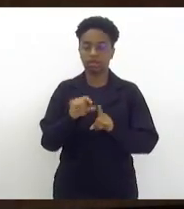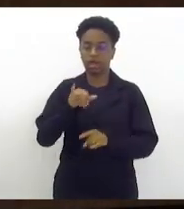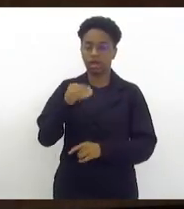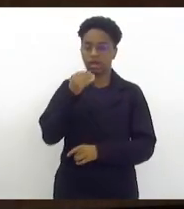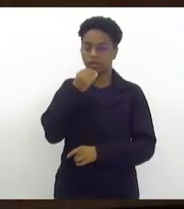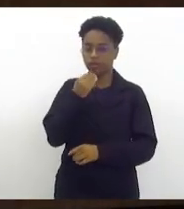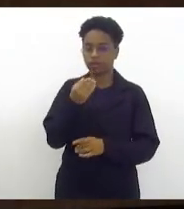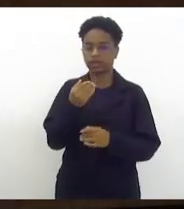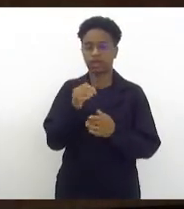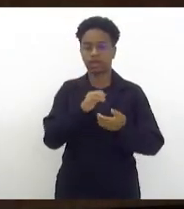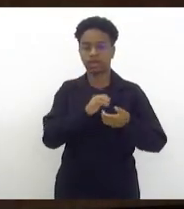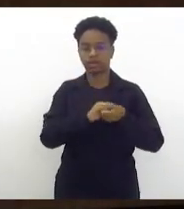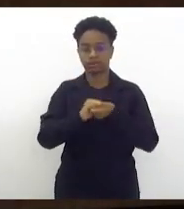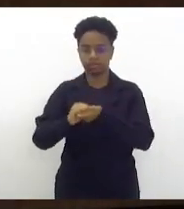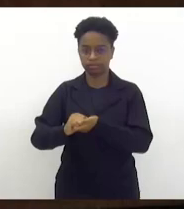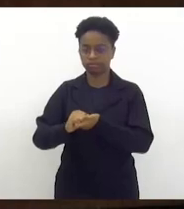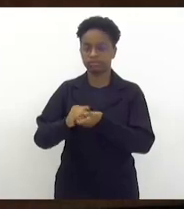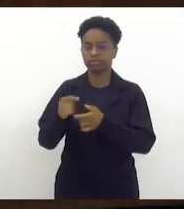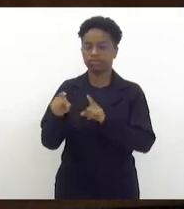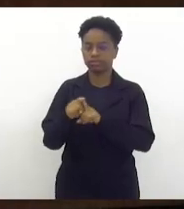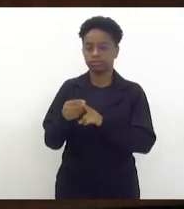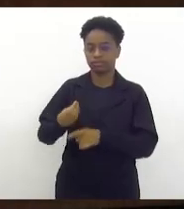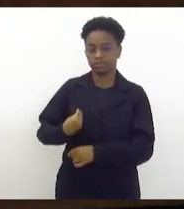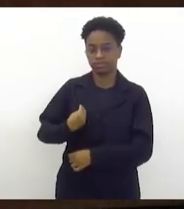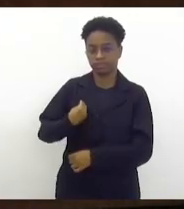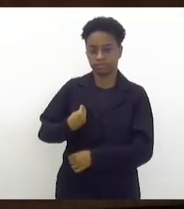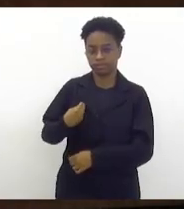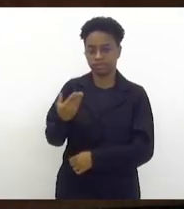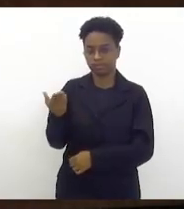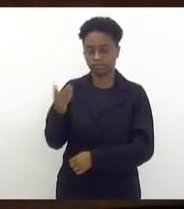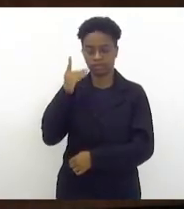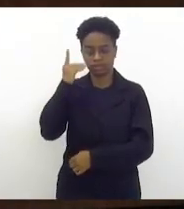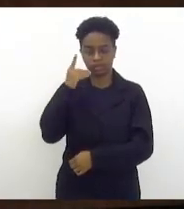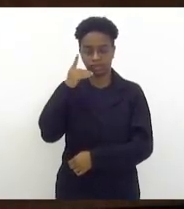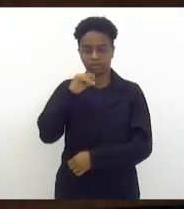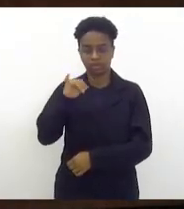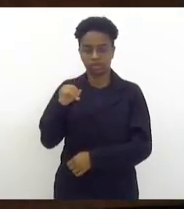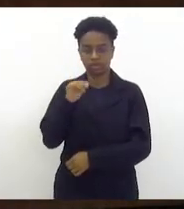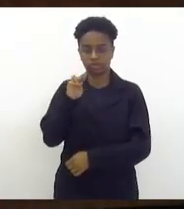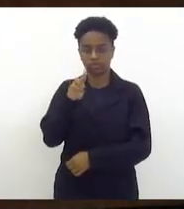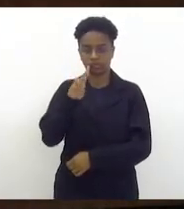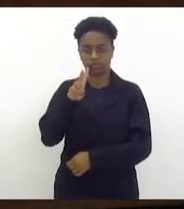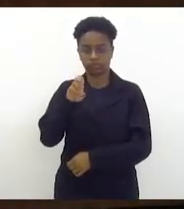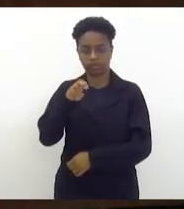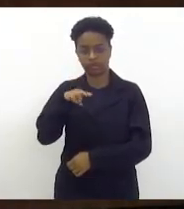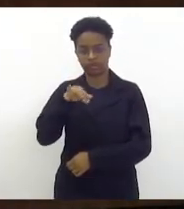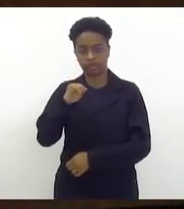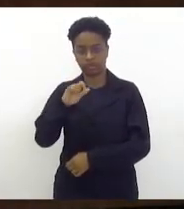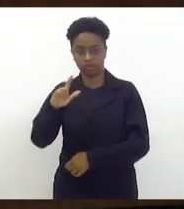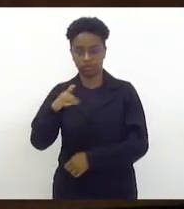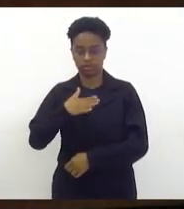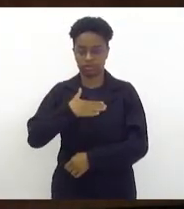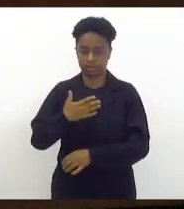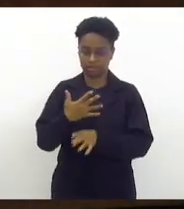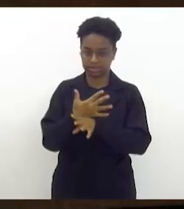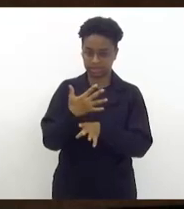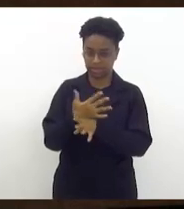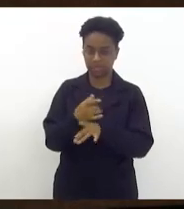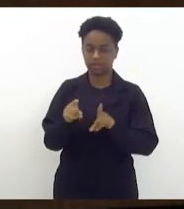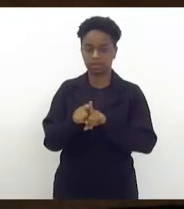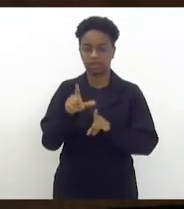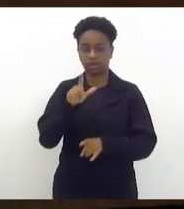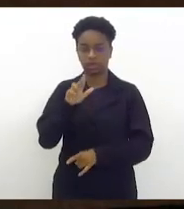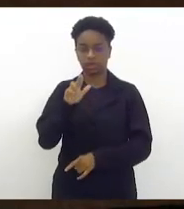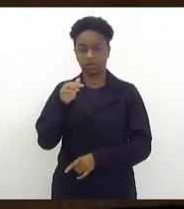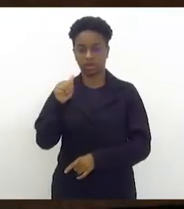oportunidade para saudar a presença do deputado juvenil da minha cidade, o Lucas da